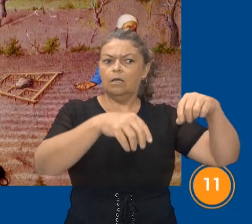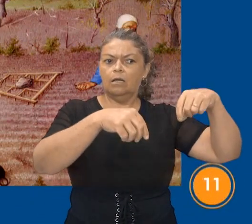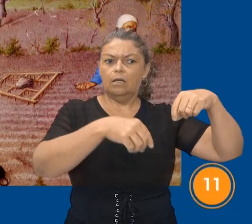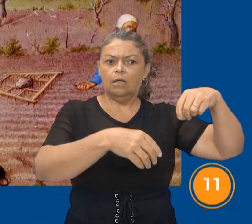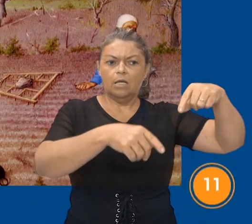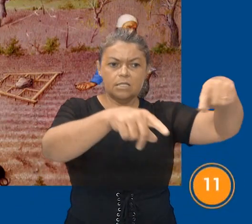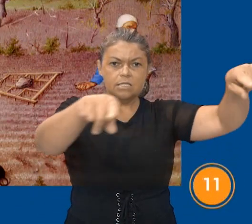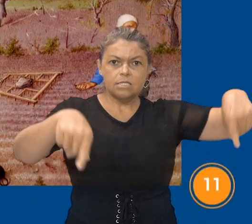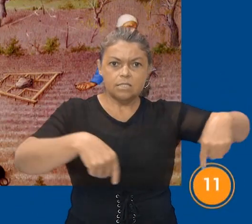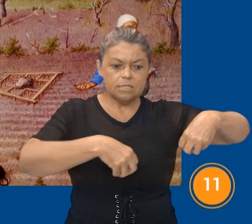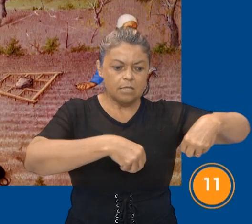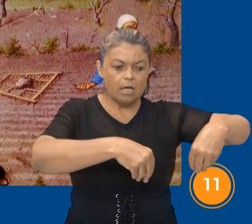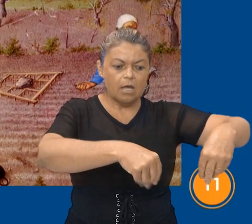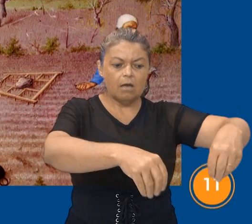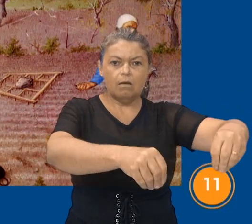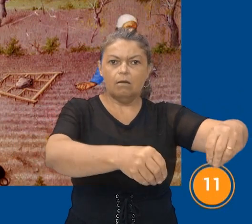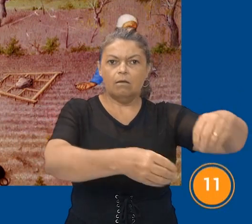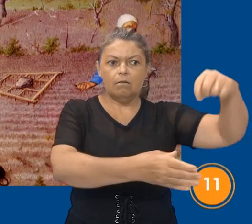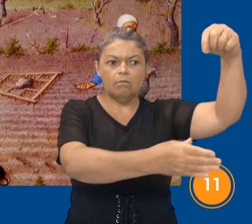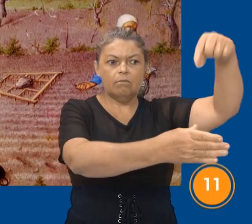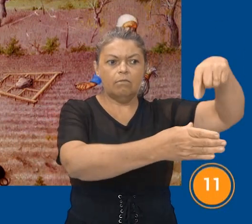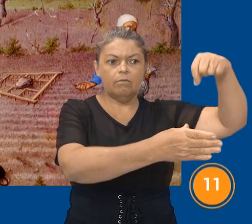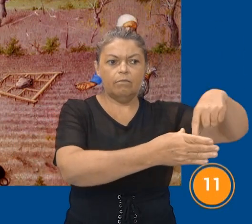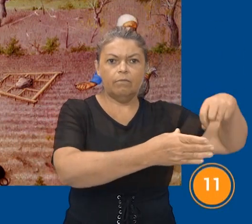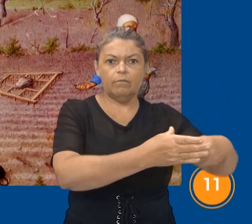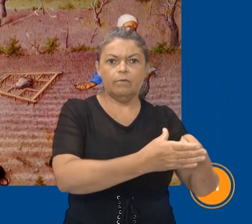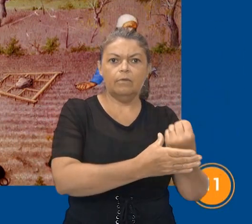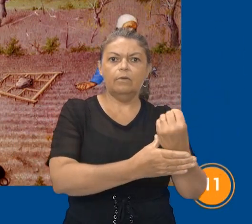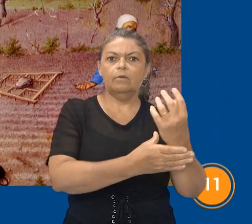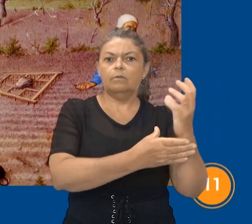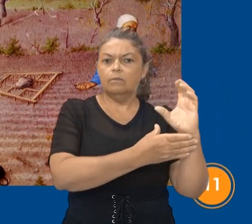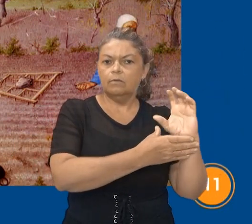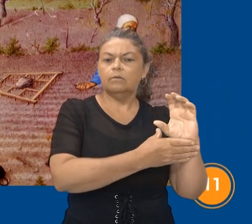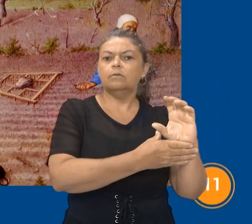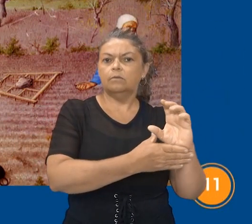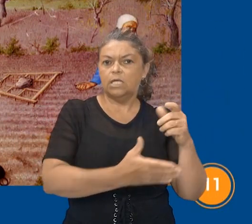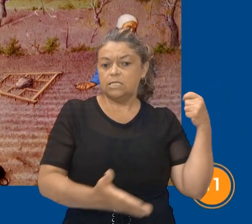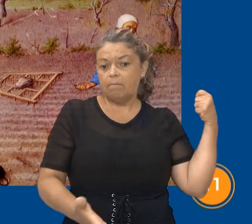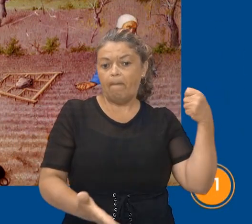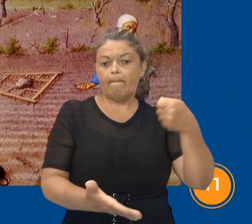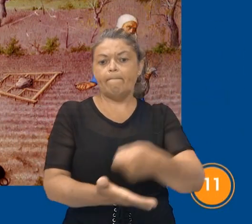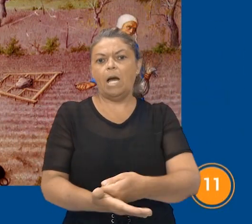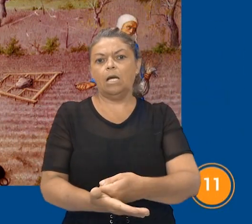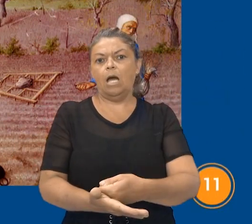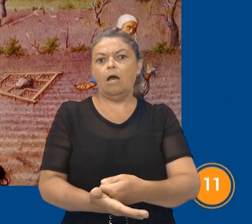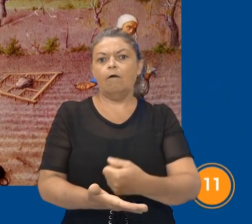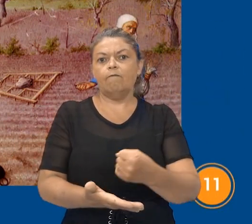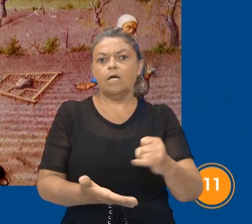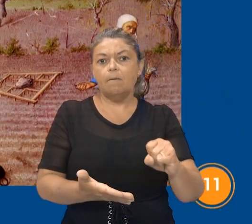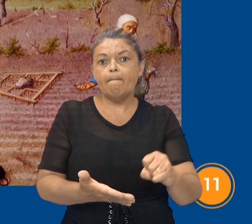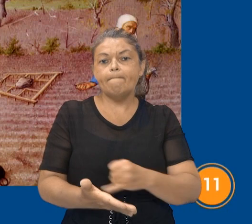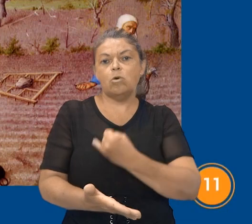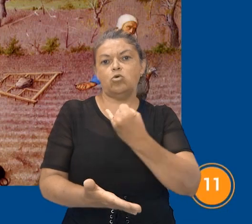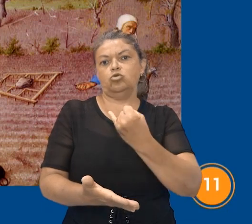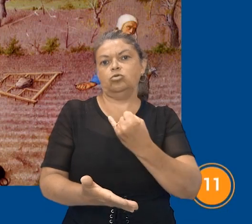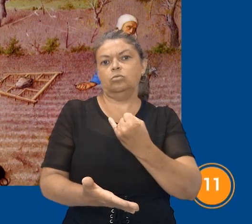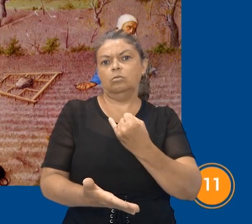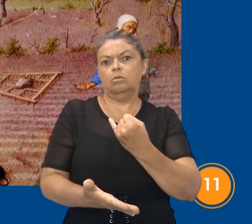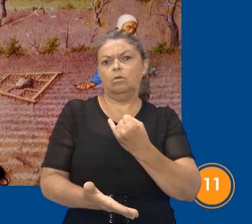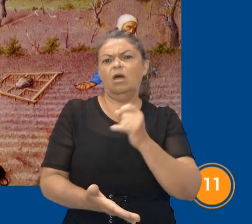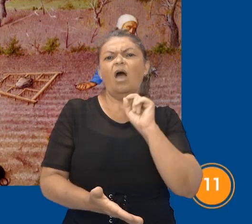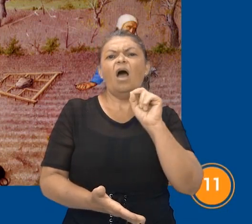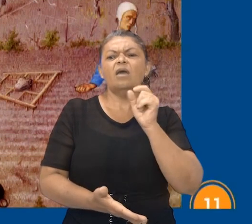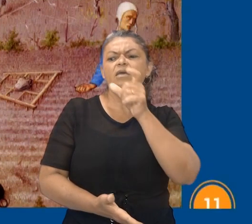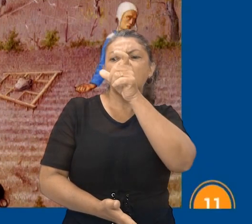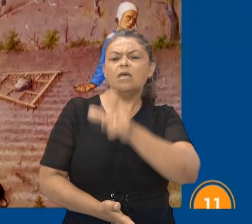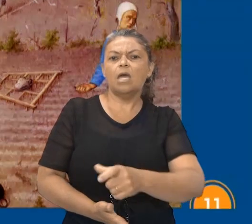também vai afetar a desagregação do Império Romano. Quem eram esses servos? Eram aquelas conquistas de guerra,